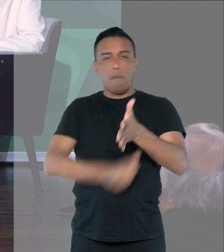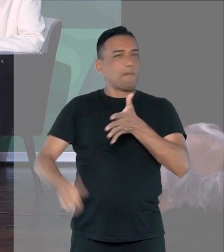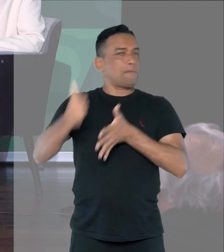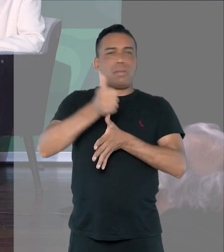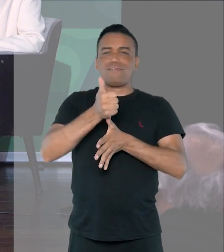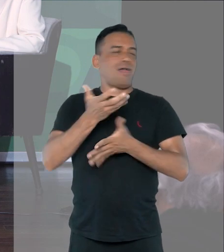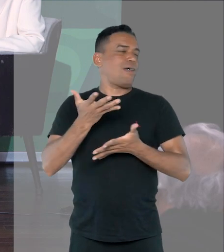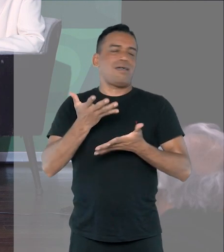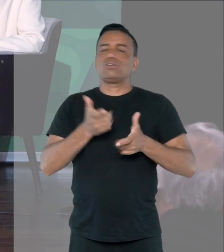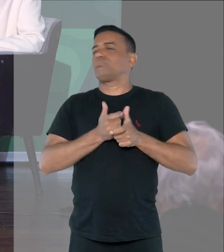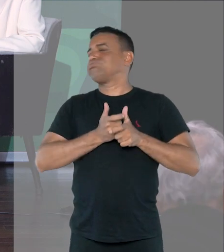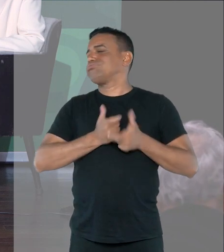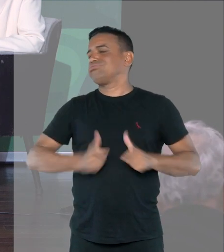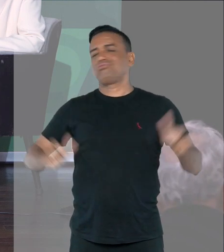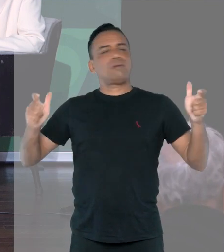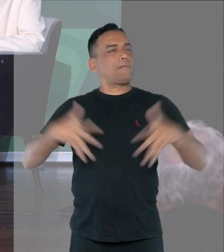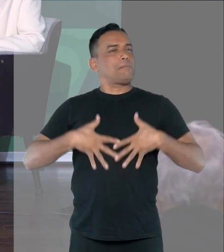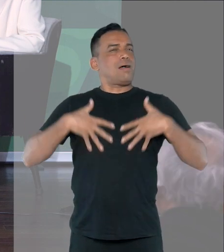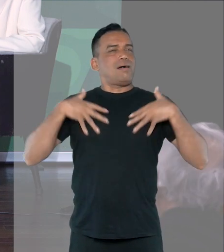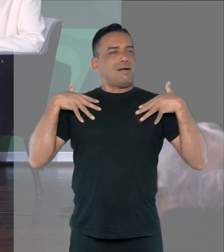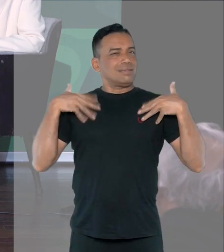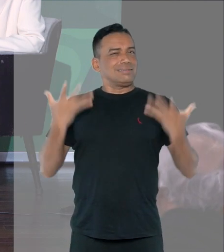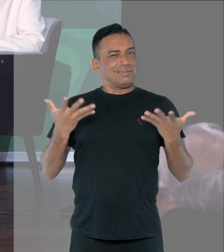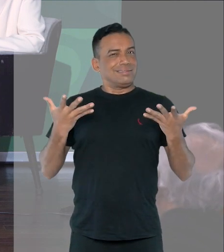um prazer enorme poder